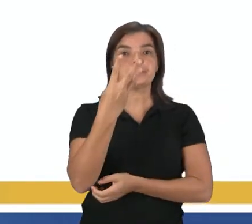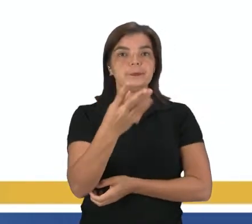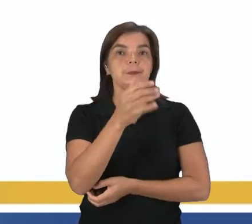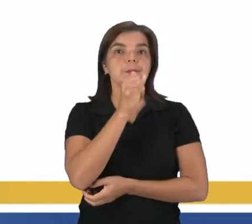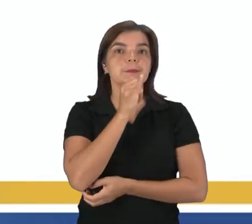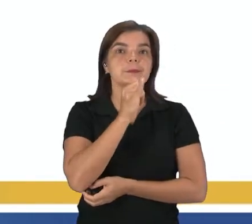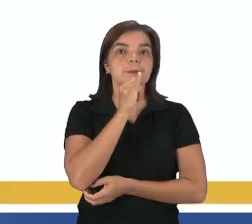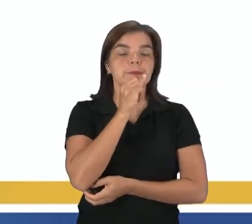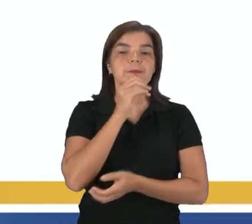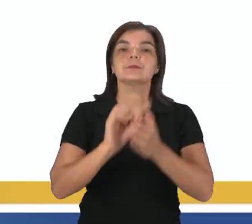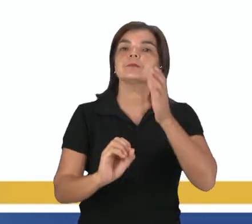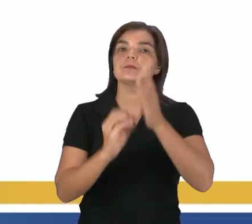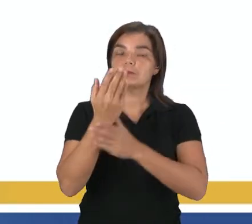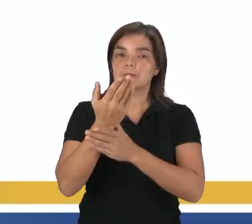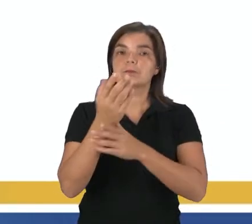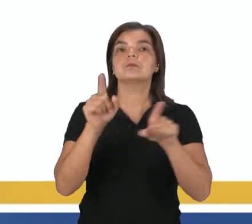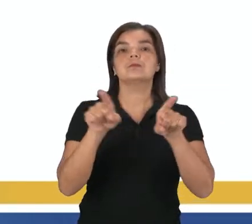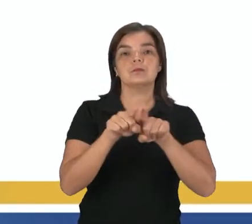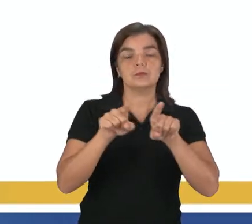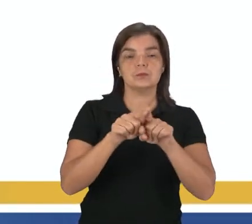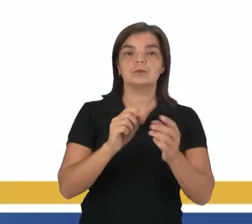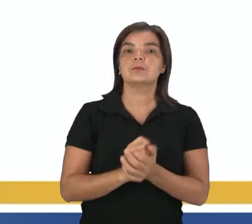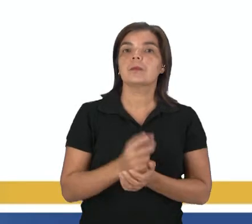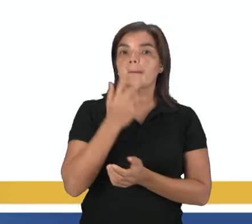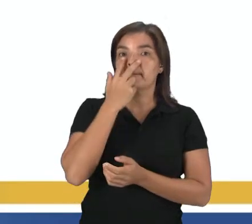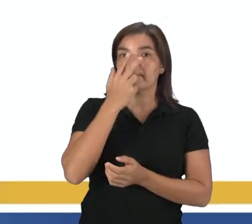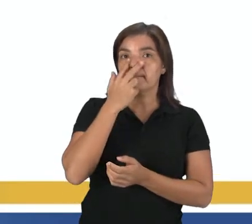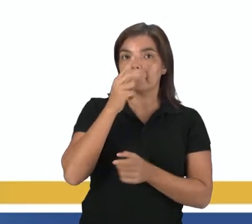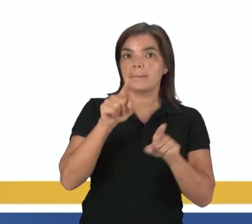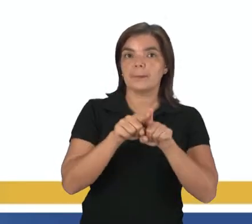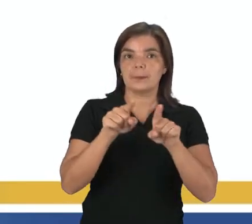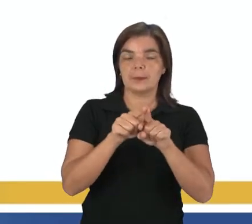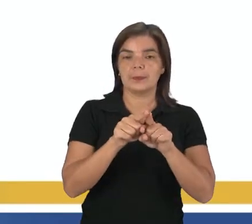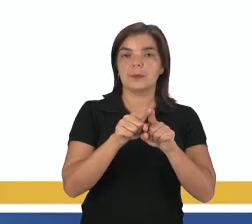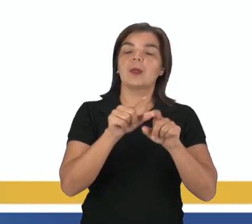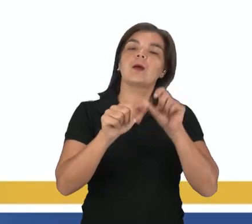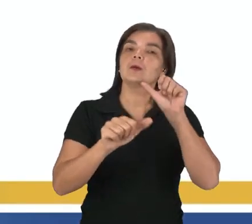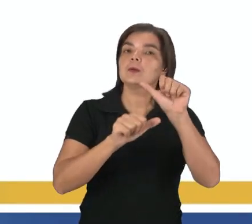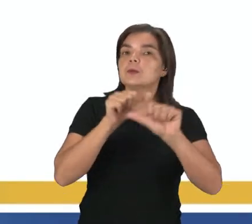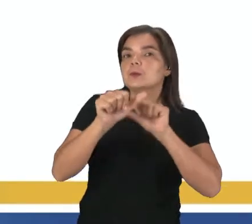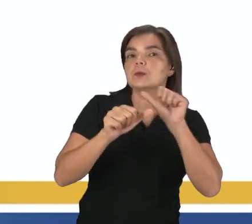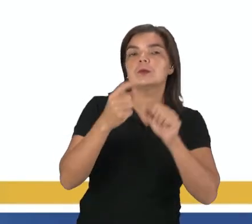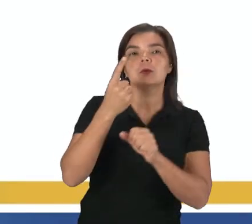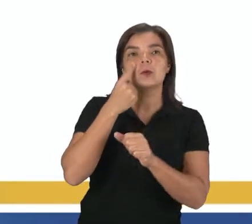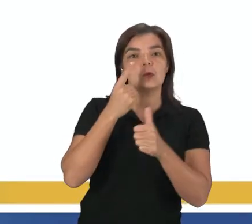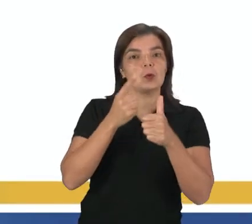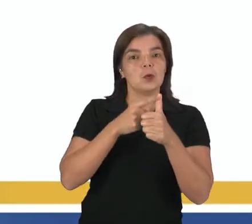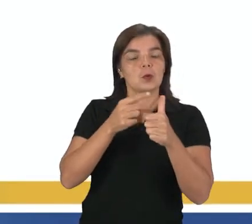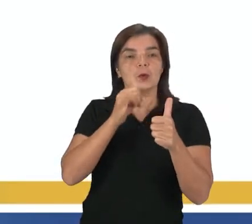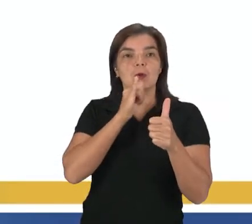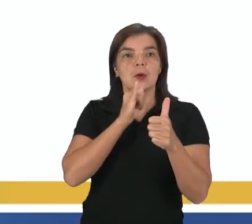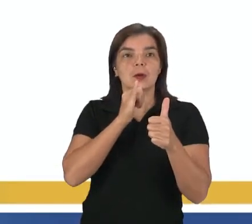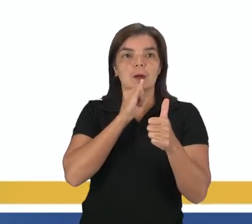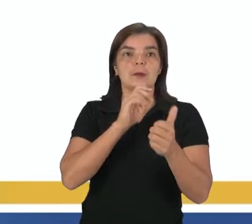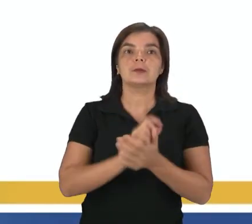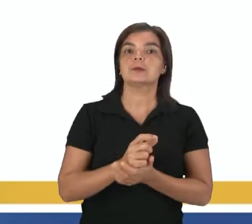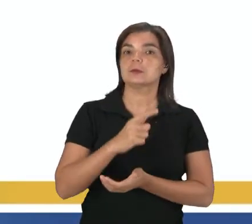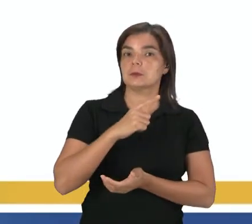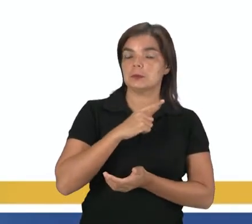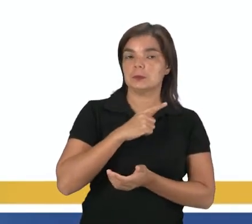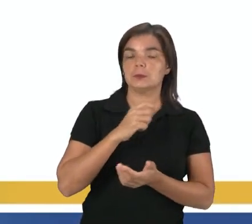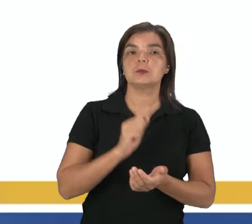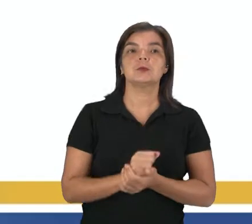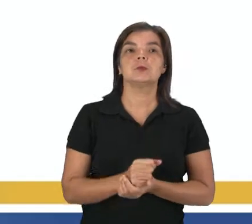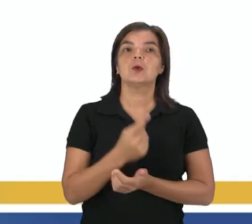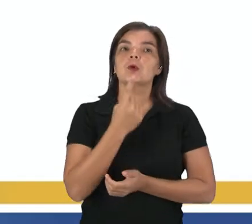exemplos que houve uma translação. É como se a figura estava deslizando. Observem que nesse primeiro exemplo tem um sentido